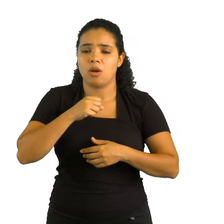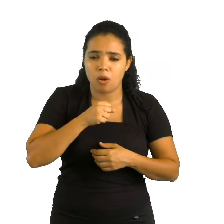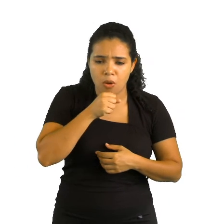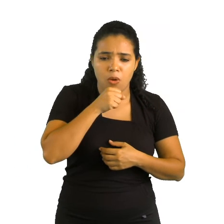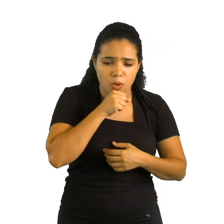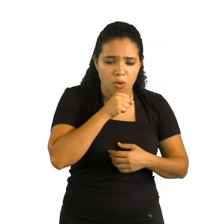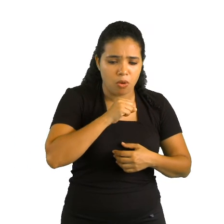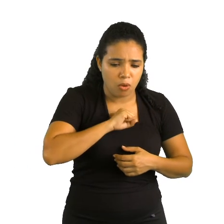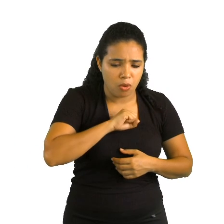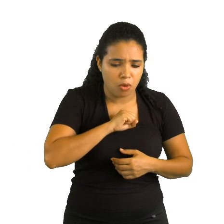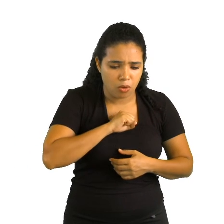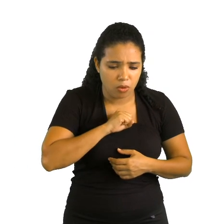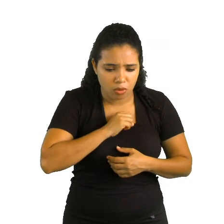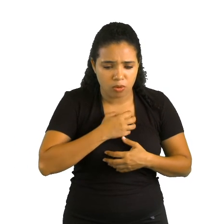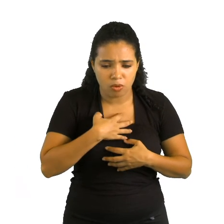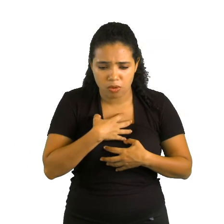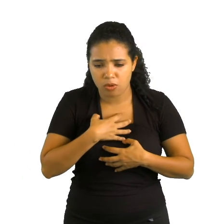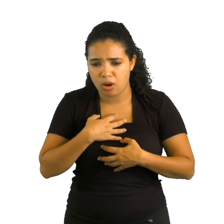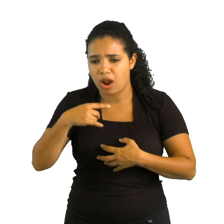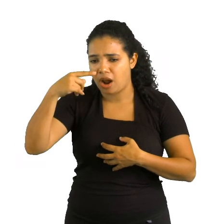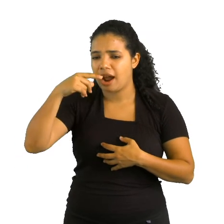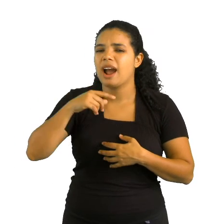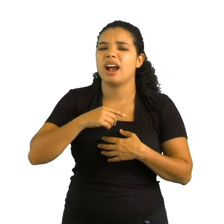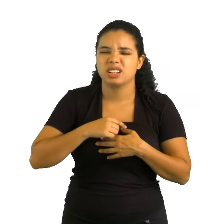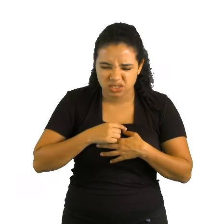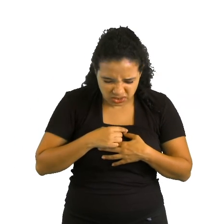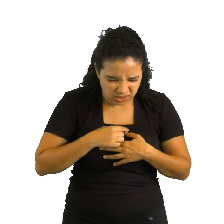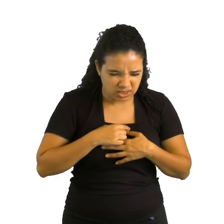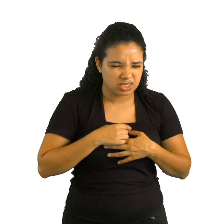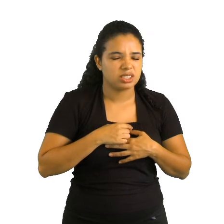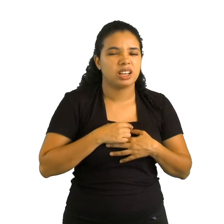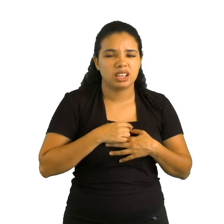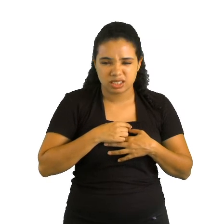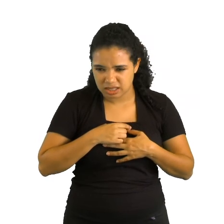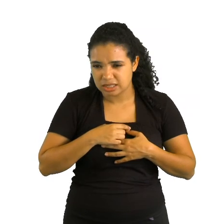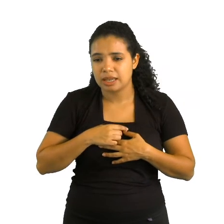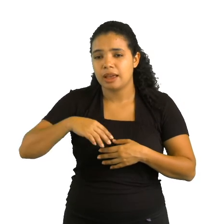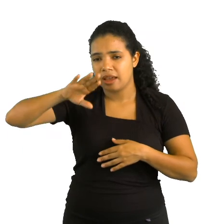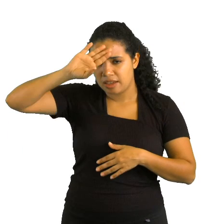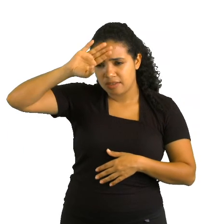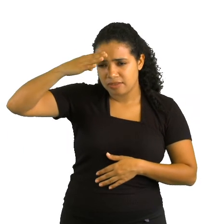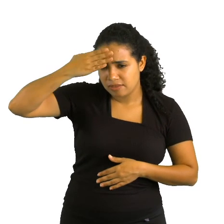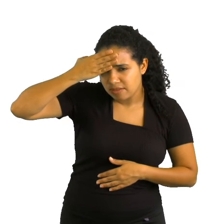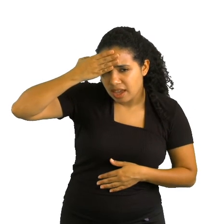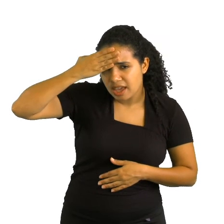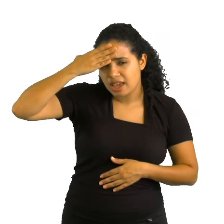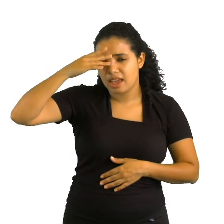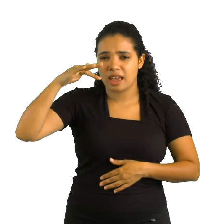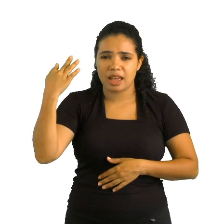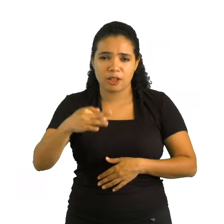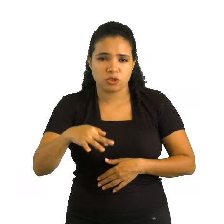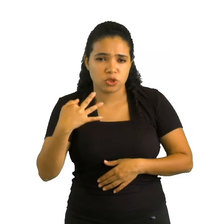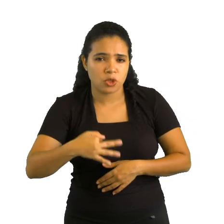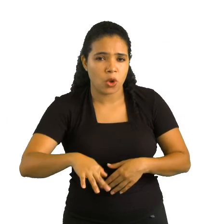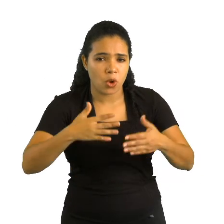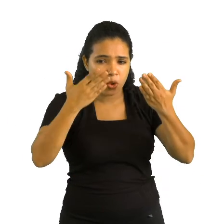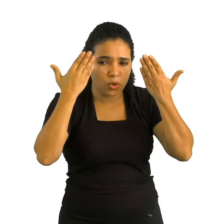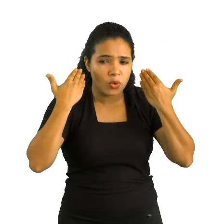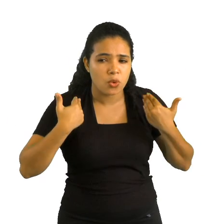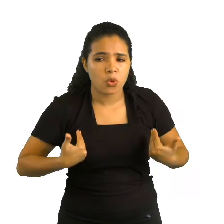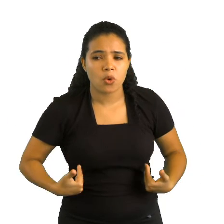mais? Espirros, que mais? Febre, dores no